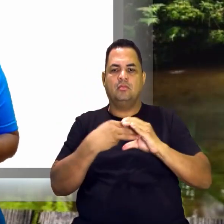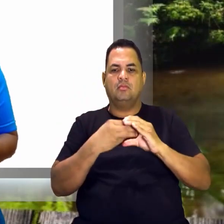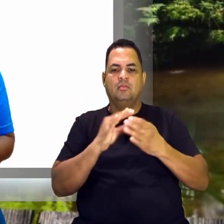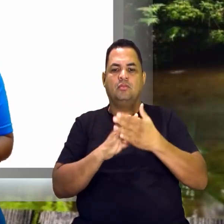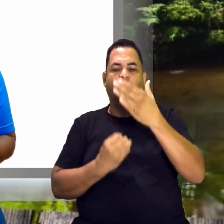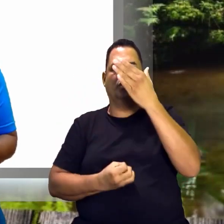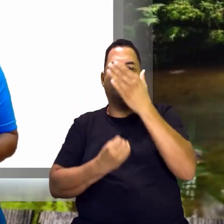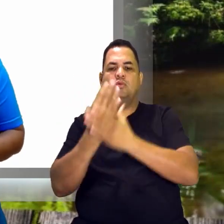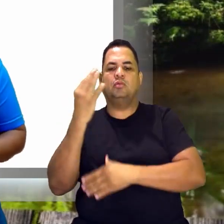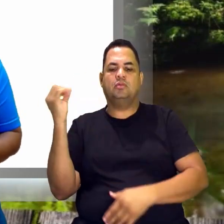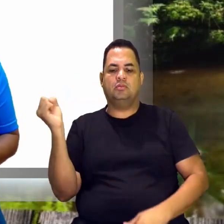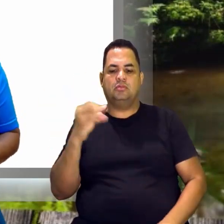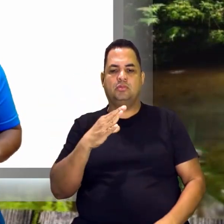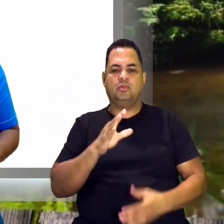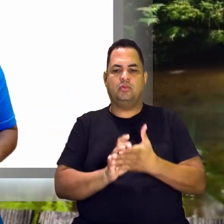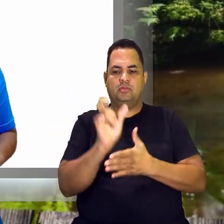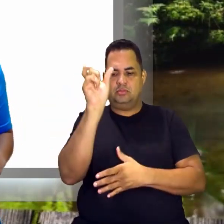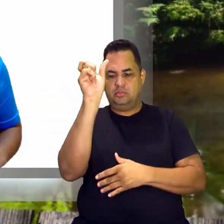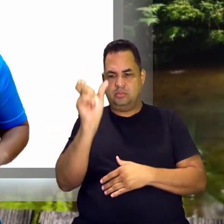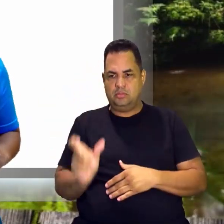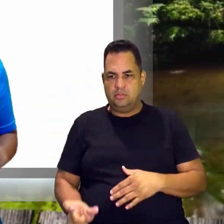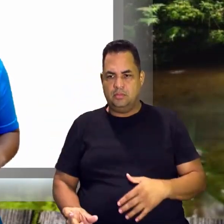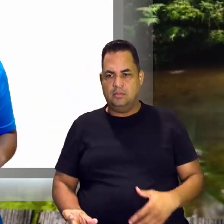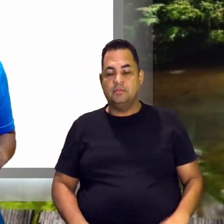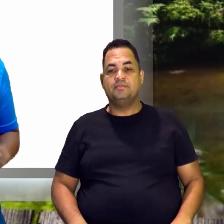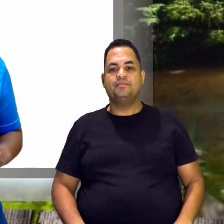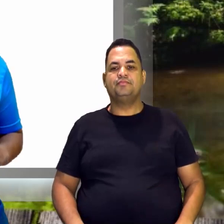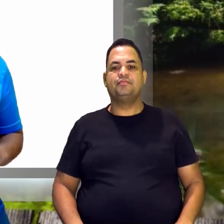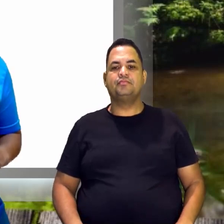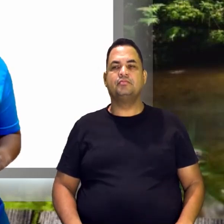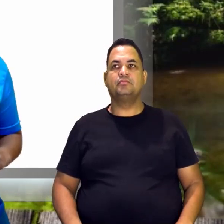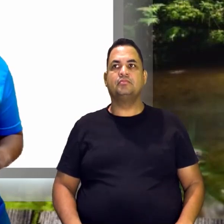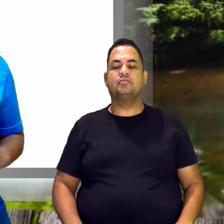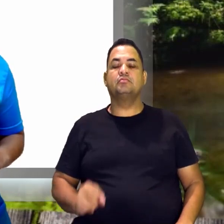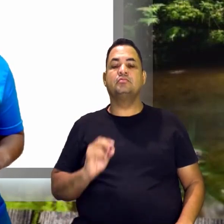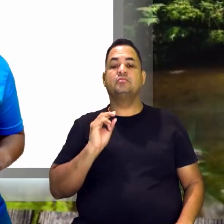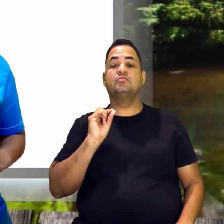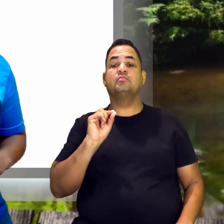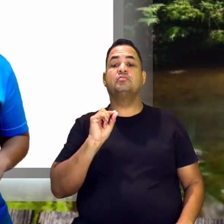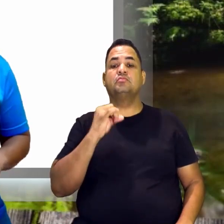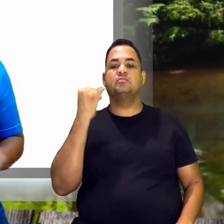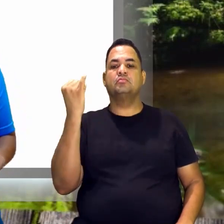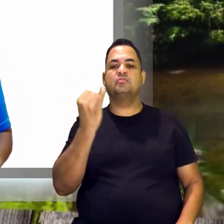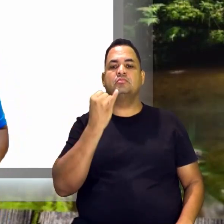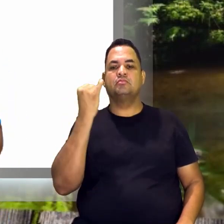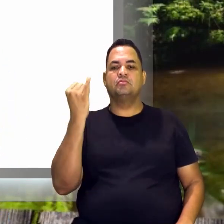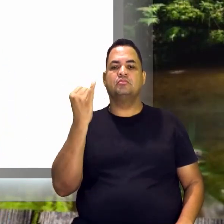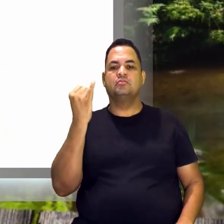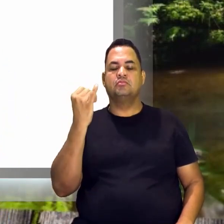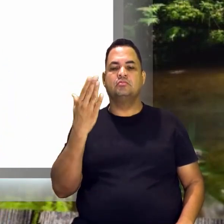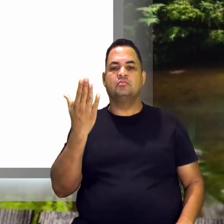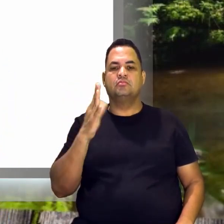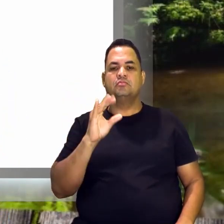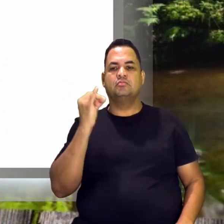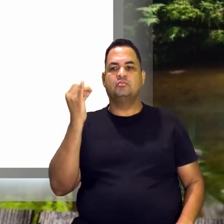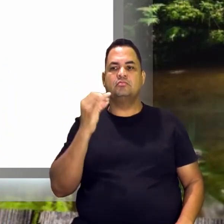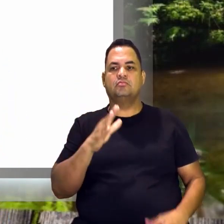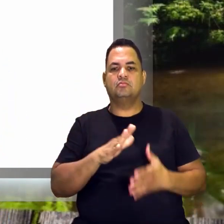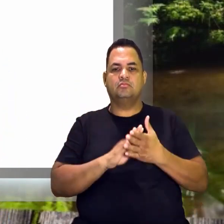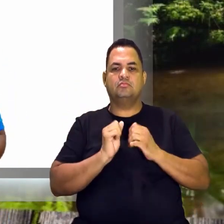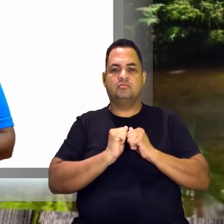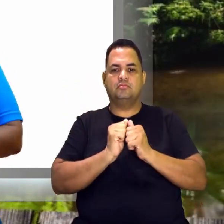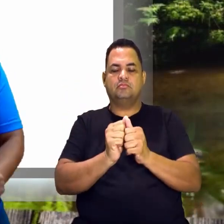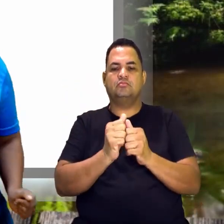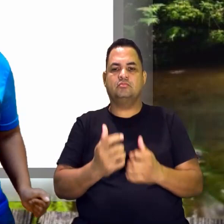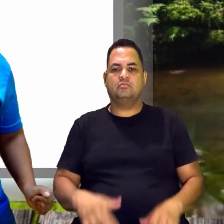ser, certo? E o que é importante também nesse processo de divisão celular? Calma, teu coração, que a gente vai